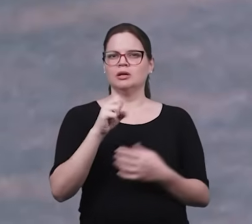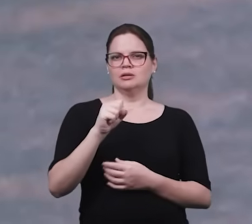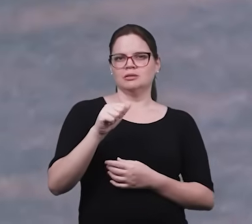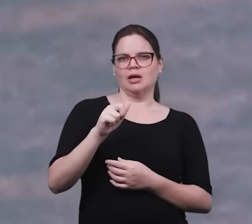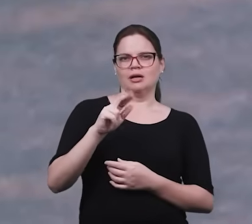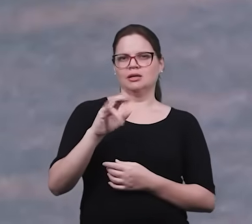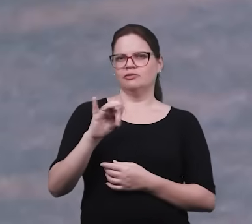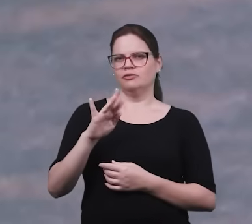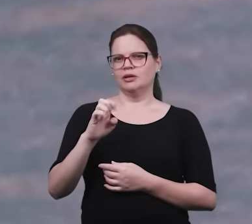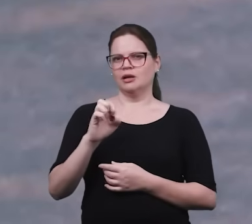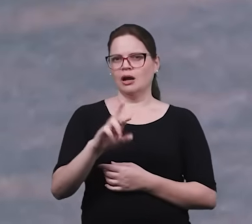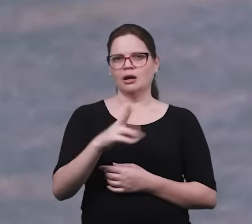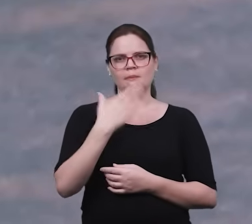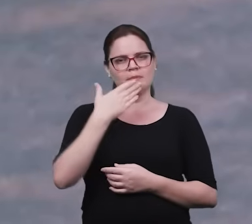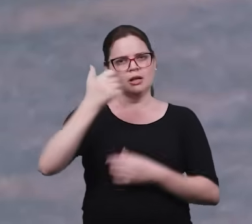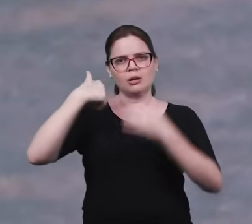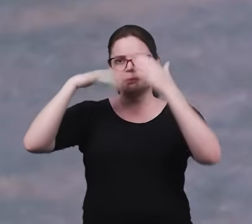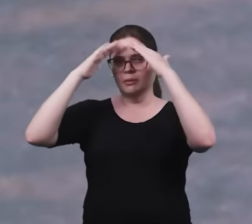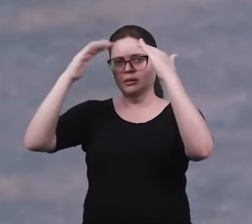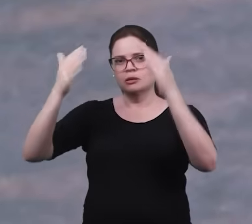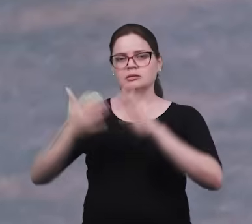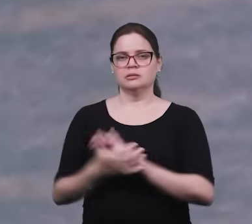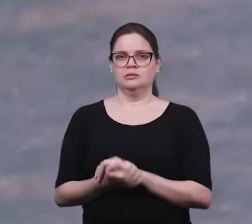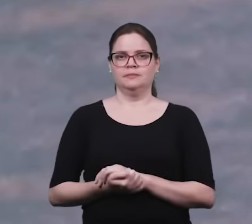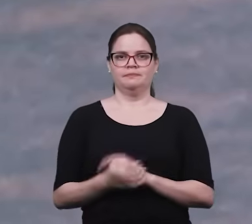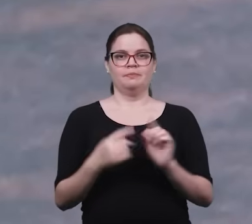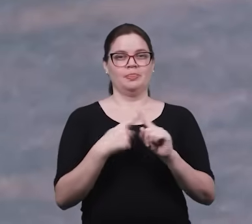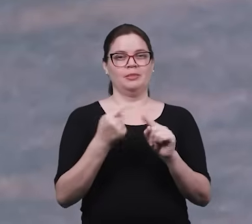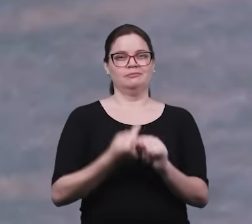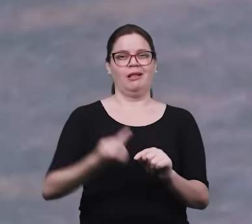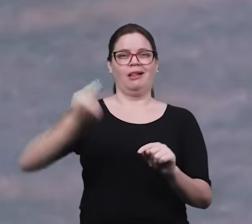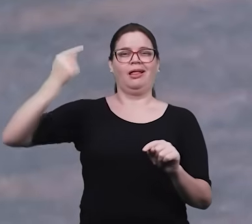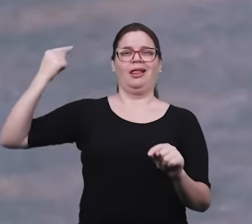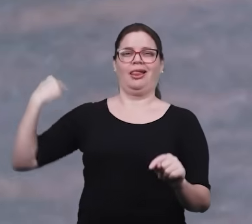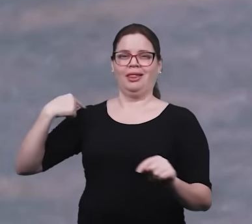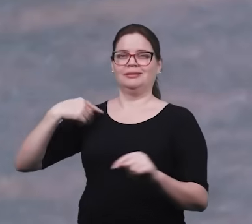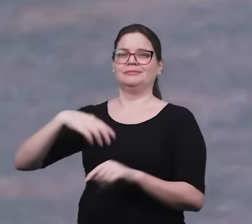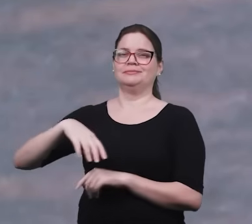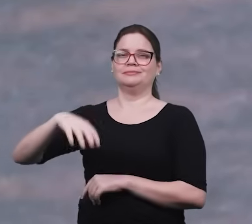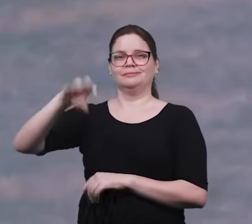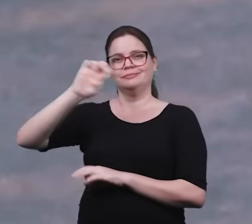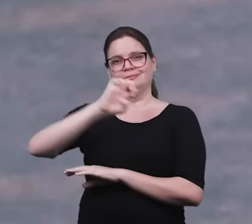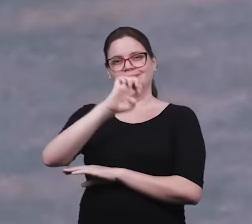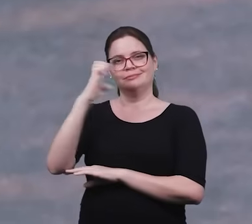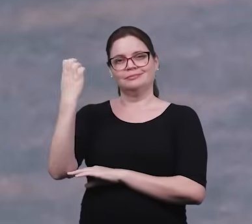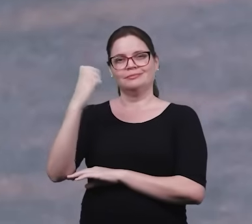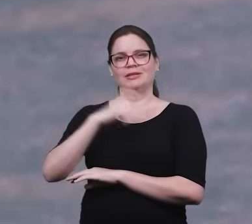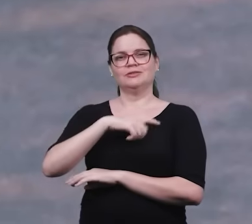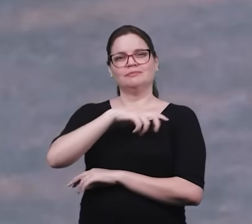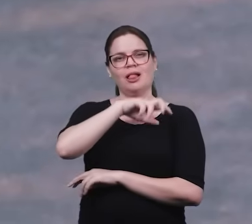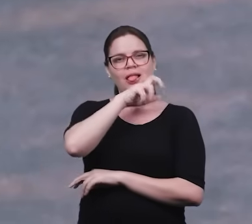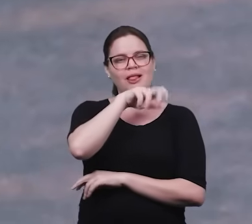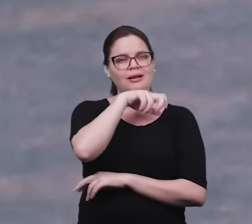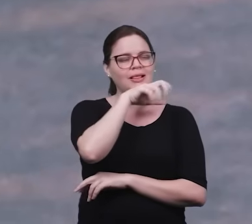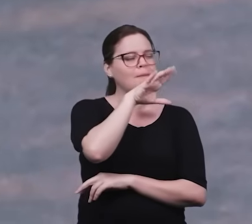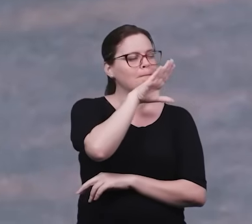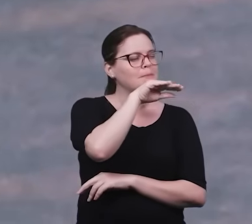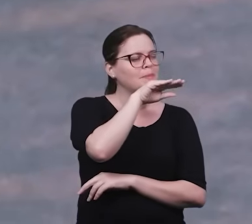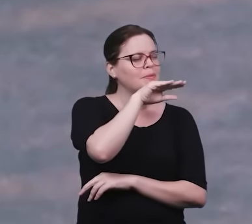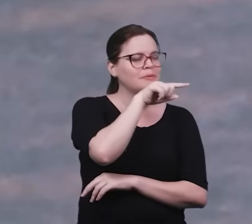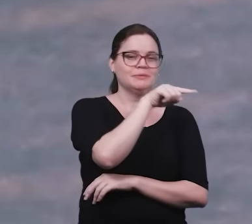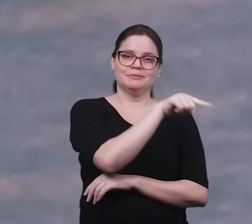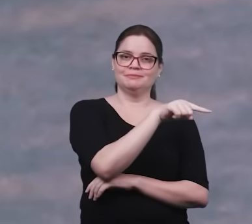Era só obedecer. Mas, lá no Éden, já havia uma serpente trazendo uma